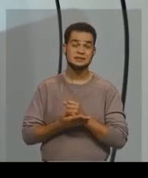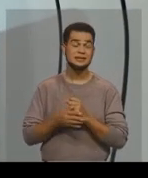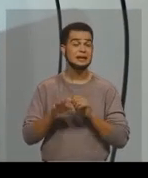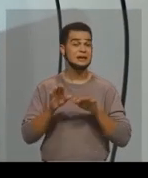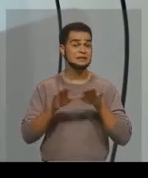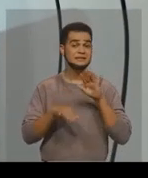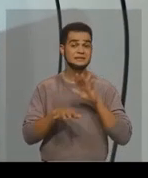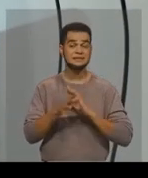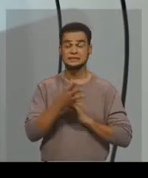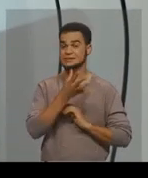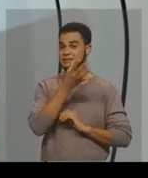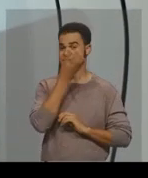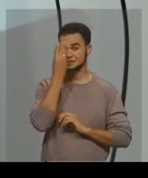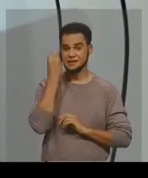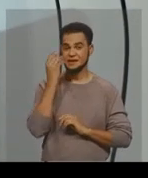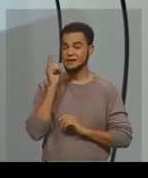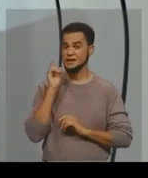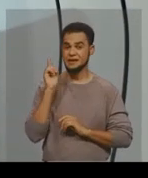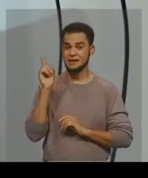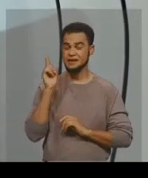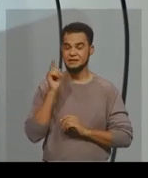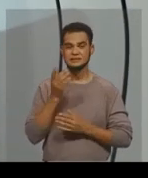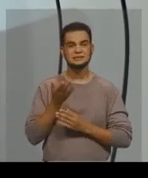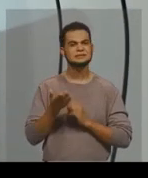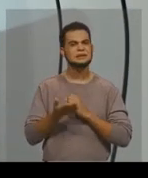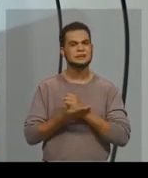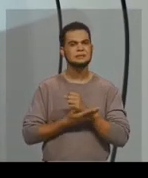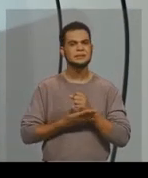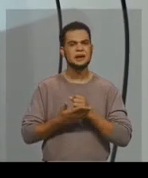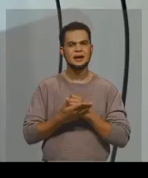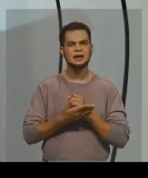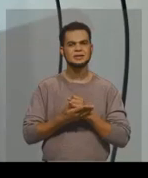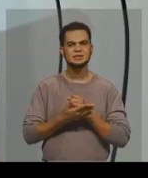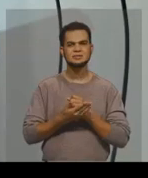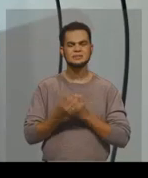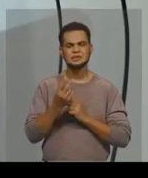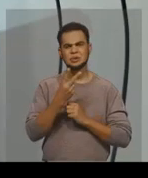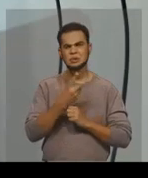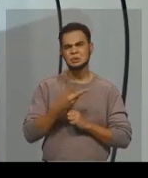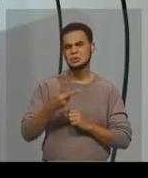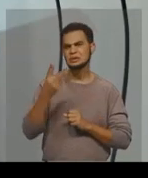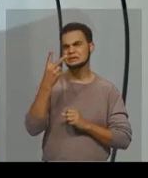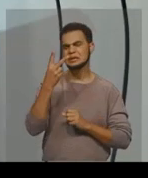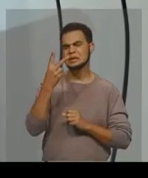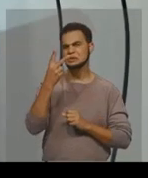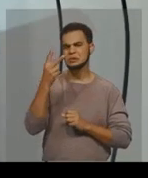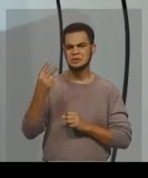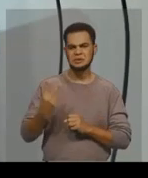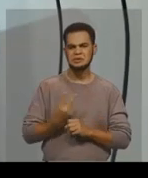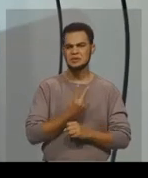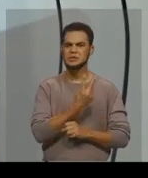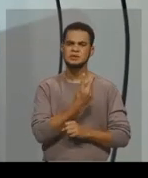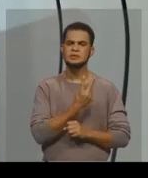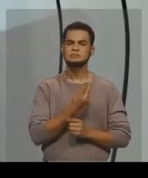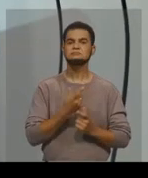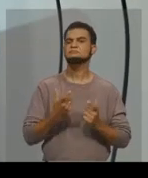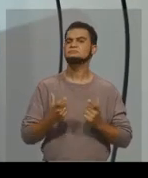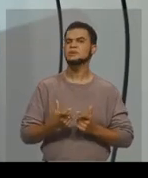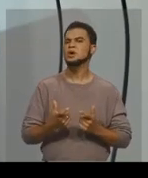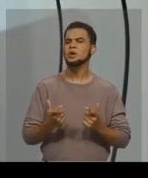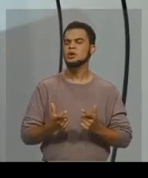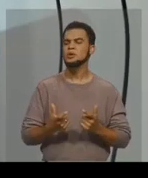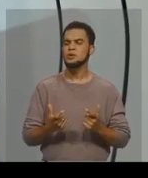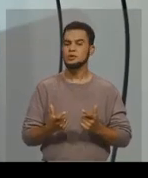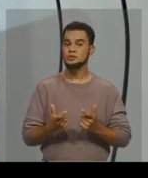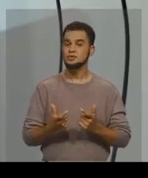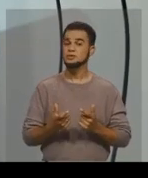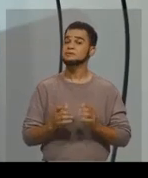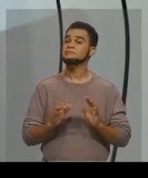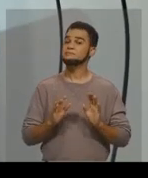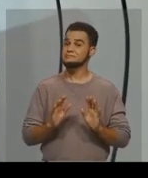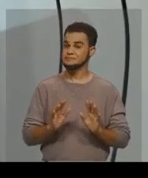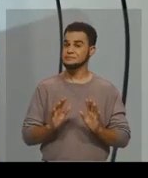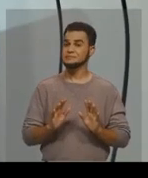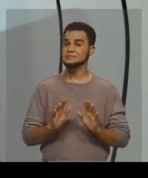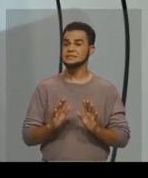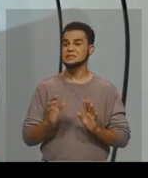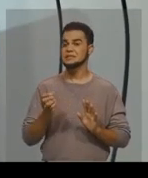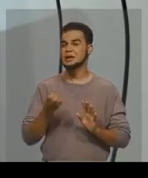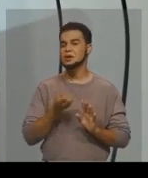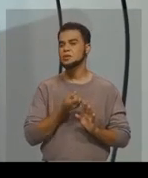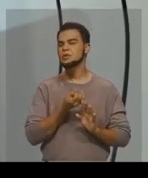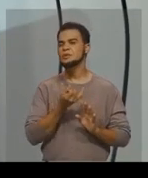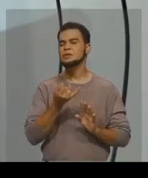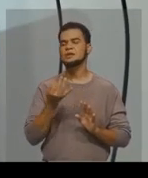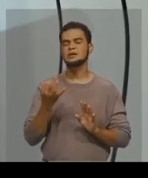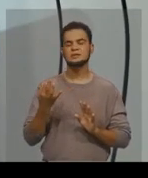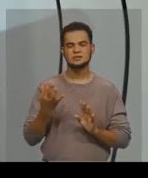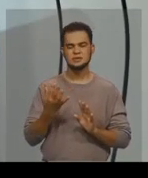aqui. É ao quadrado, coloca na frente. Você pega a quantidade, coloca o número na frente da parte literal